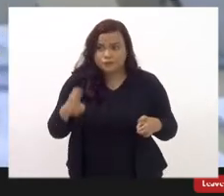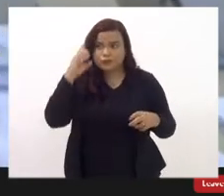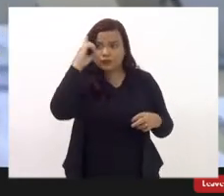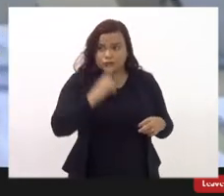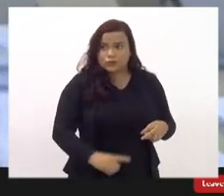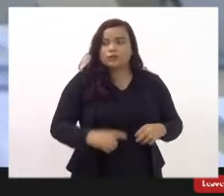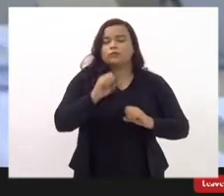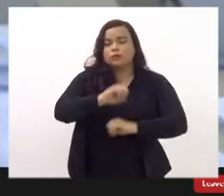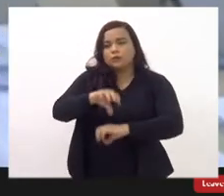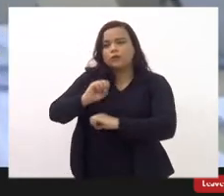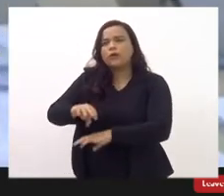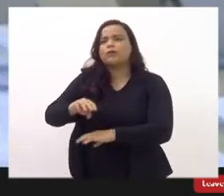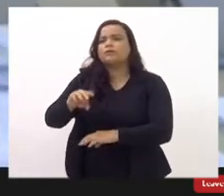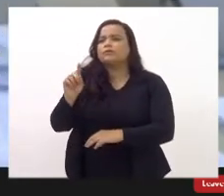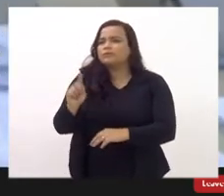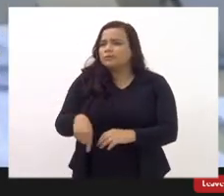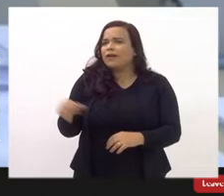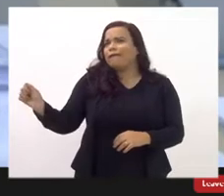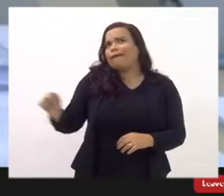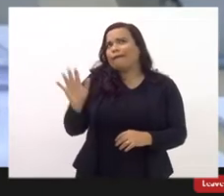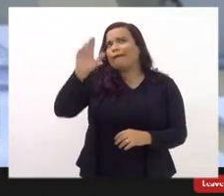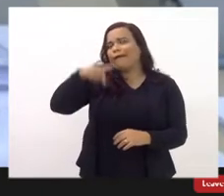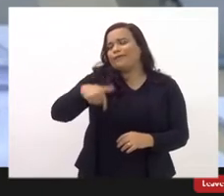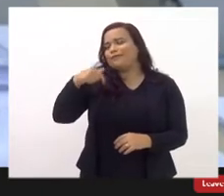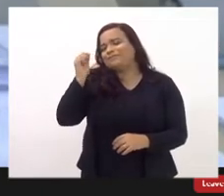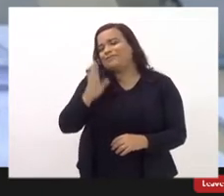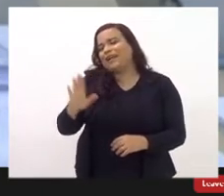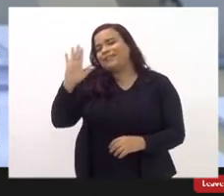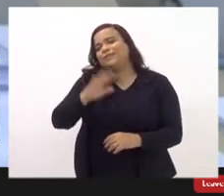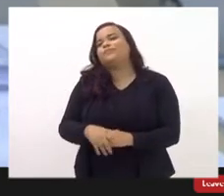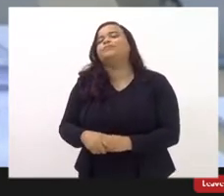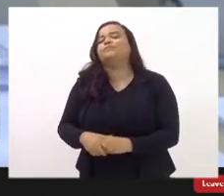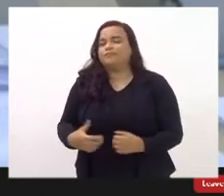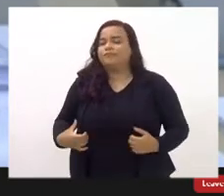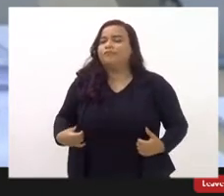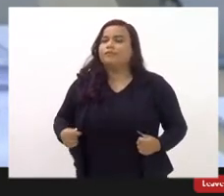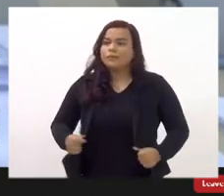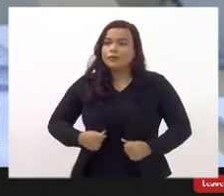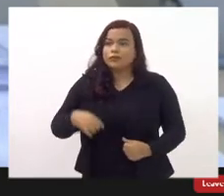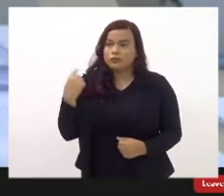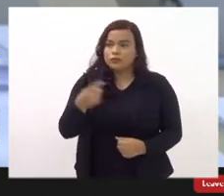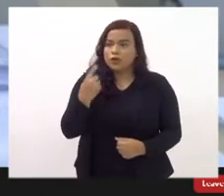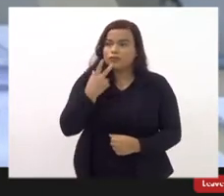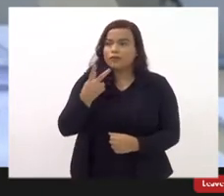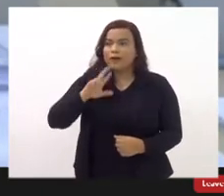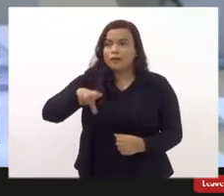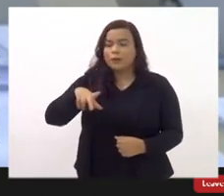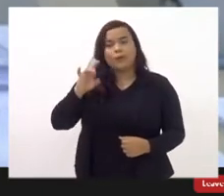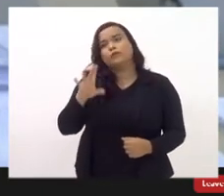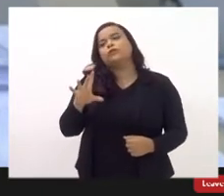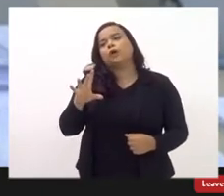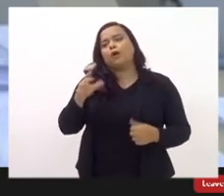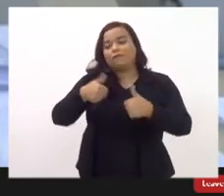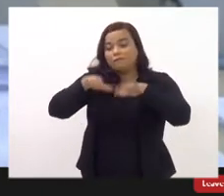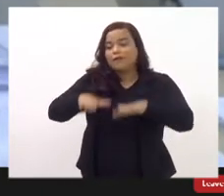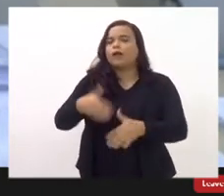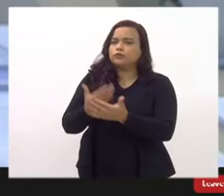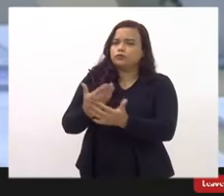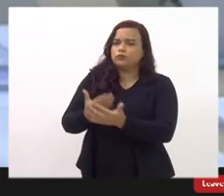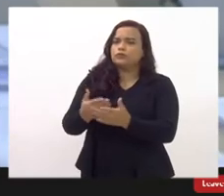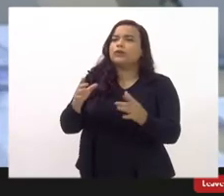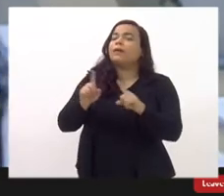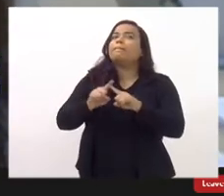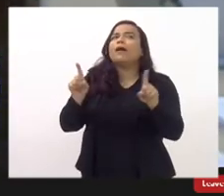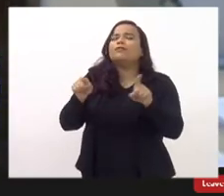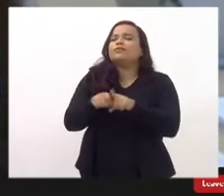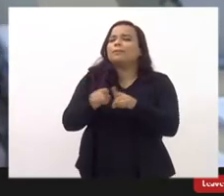educação, que é tão caro no nosso país, né? E o que a gente está falando aqui não é só a permanência, a gente está discutindo acesso também, porque quando a gente